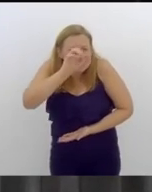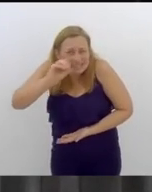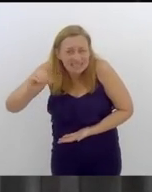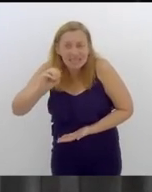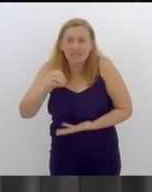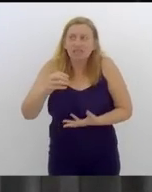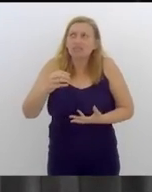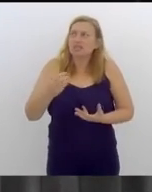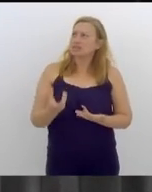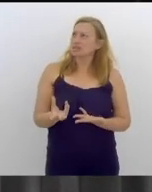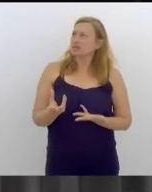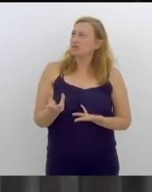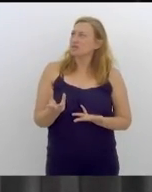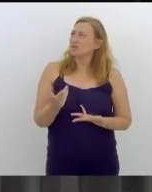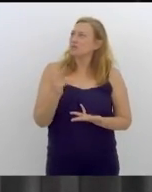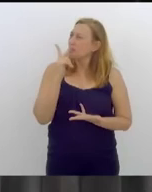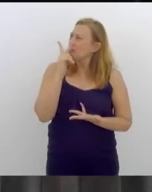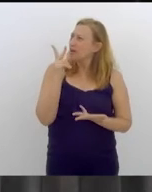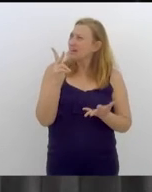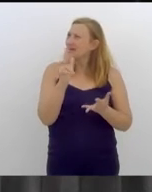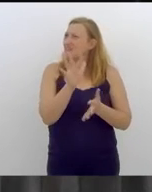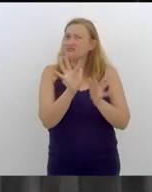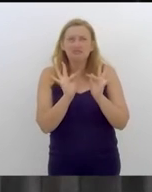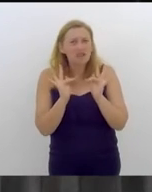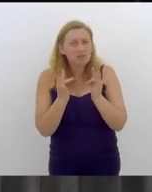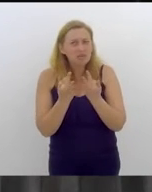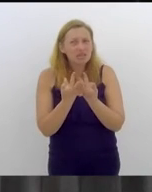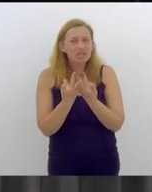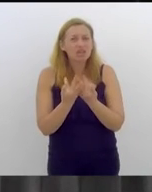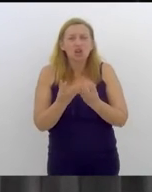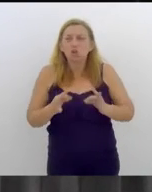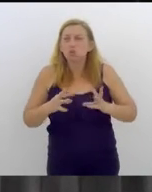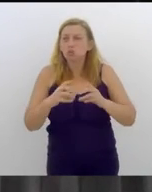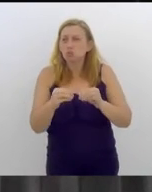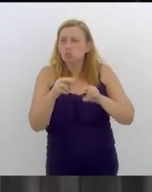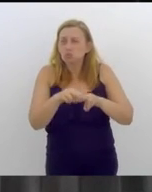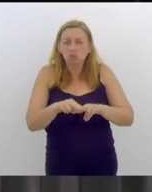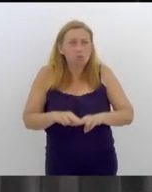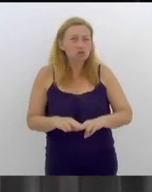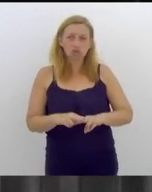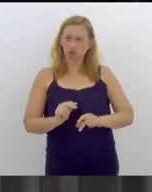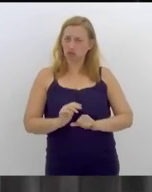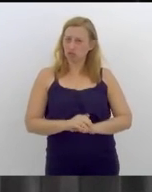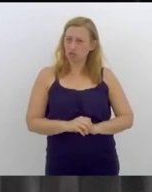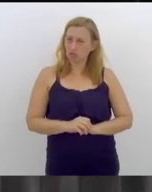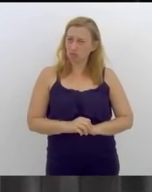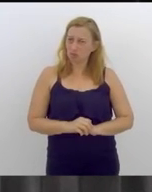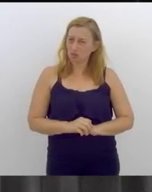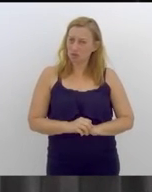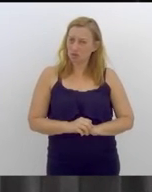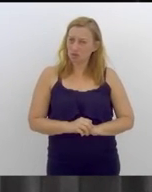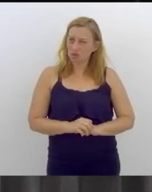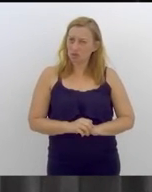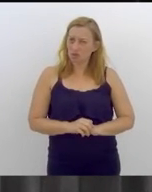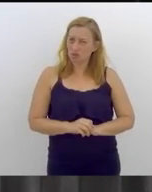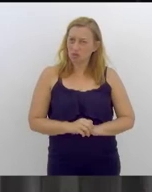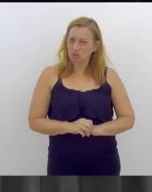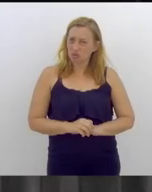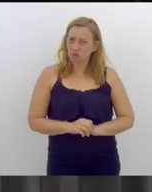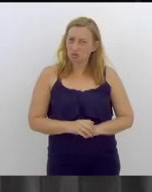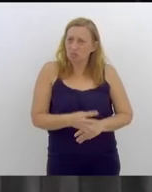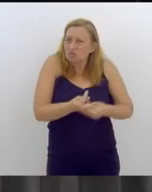Será que 700 mil famílias tudo por conta do descaso do presidente do tratamento